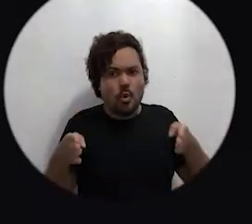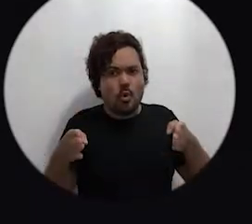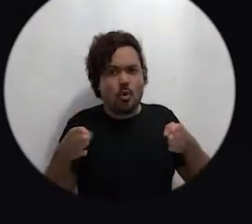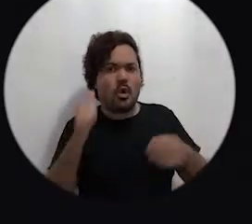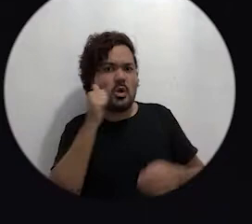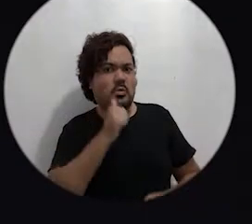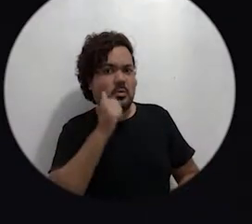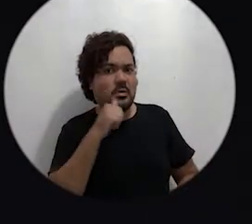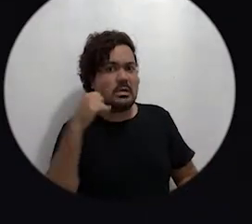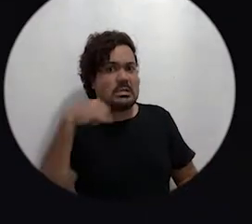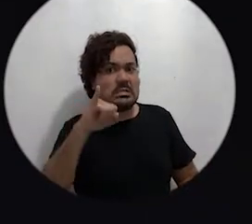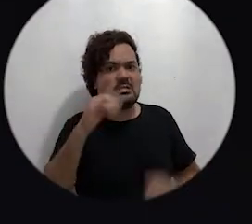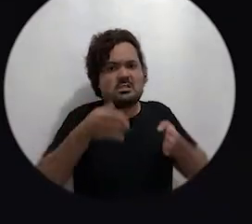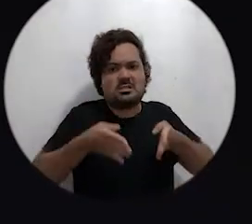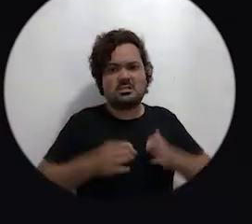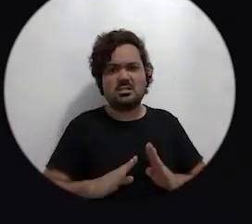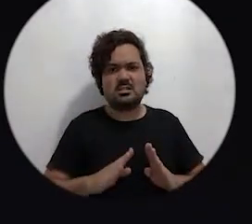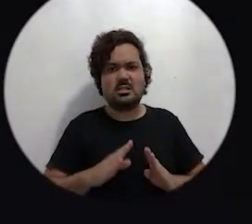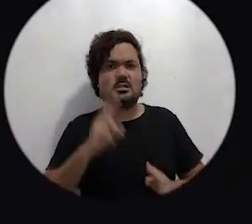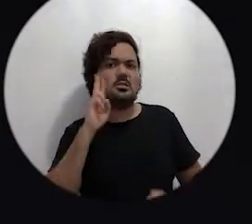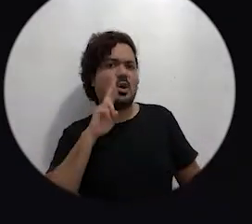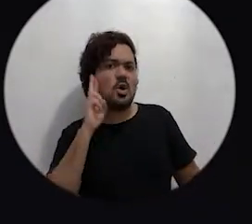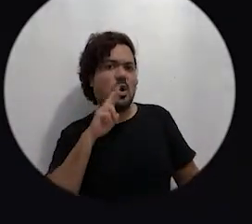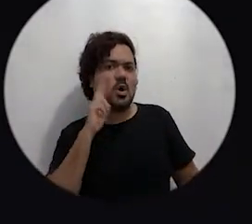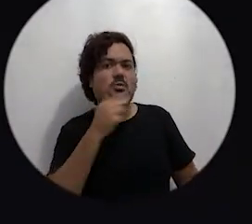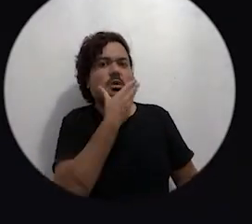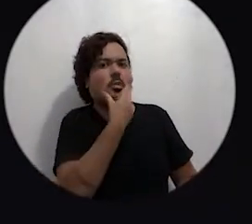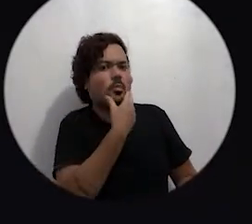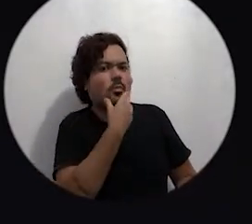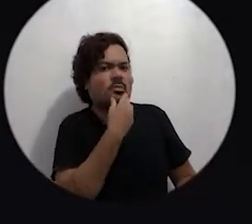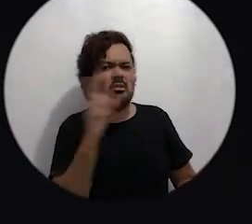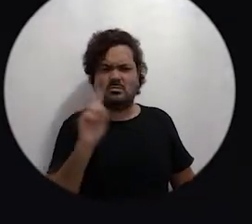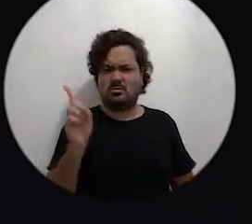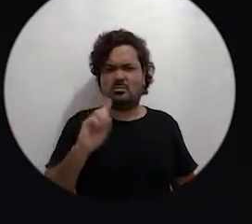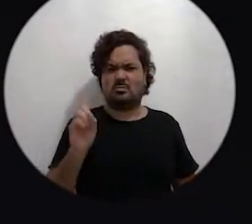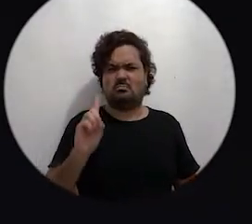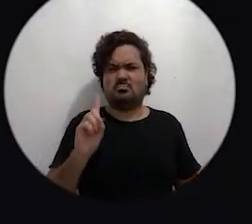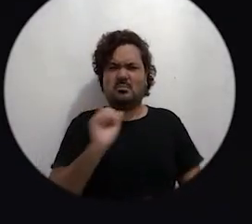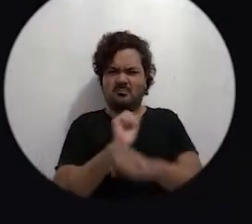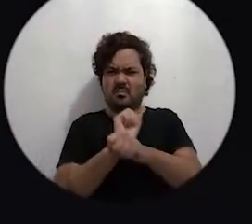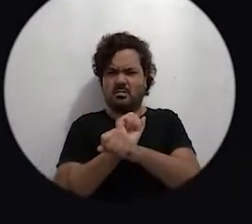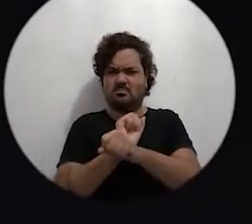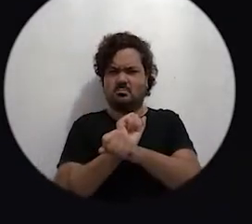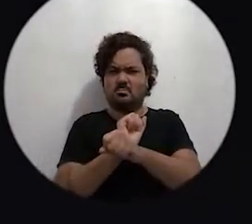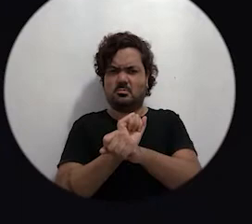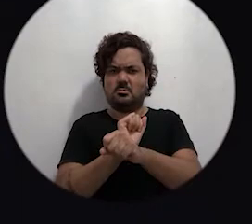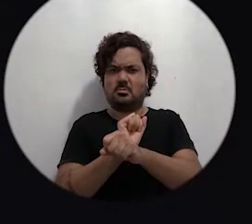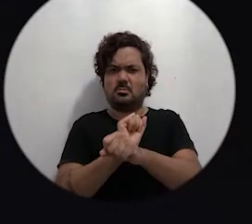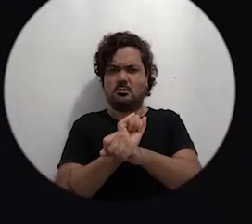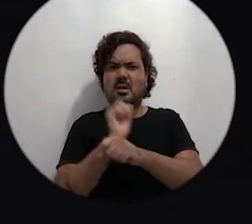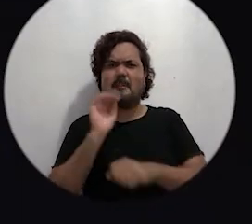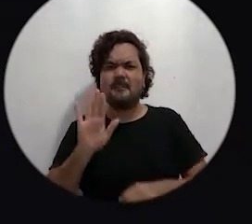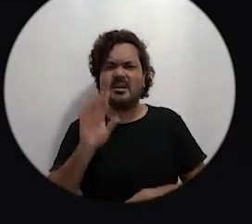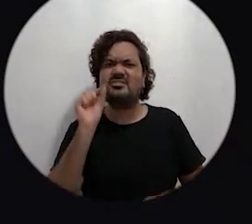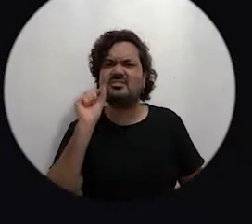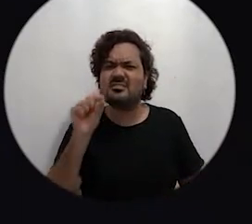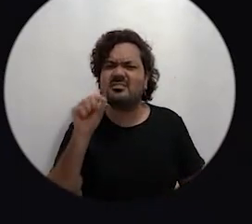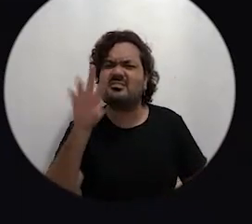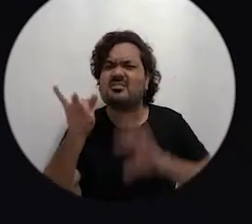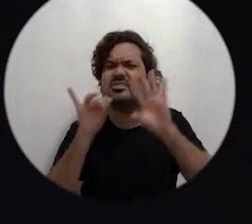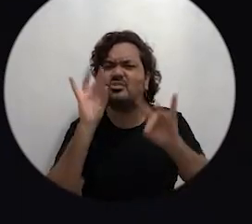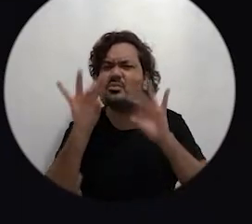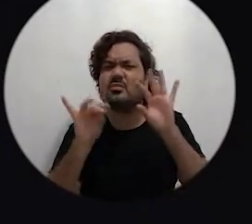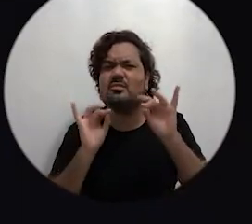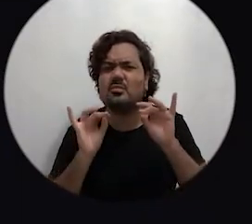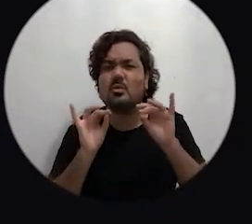ser menina. E se nascer rosa, é menino. Não, não, não, não. Pera. Mas quem